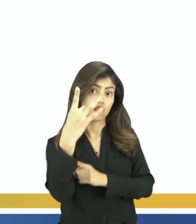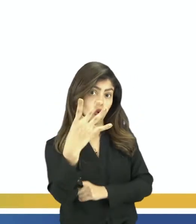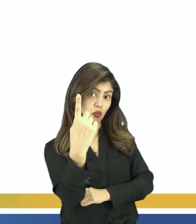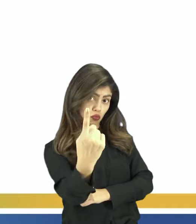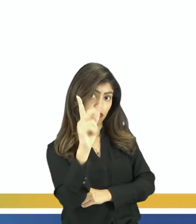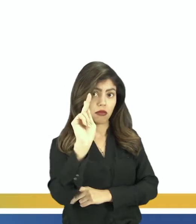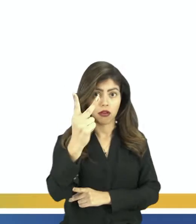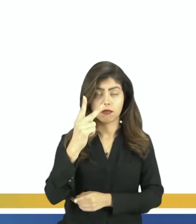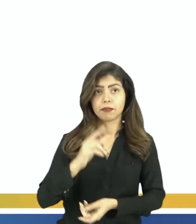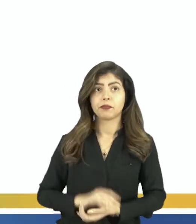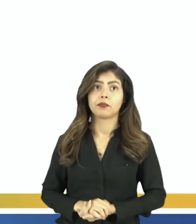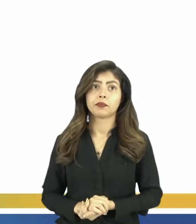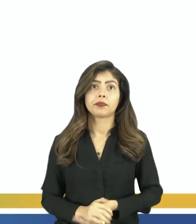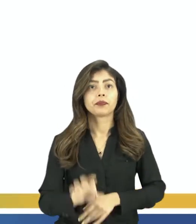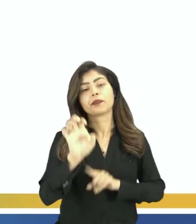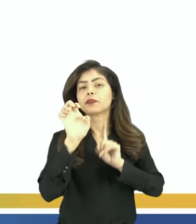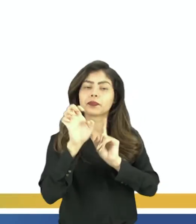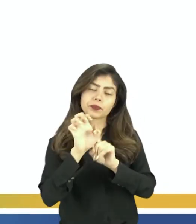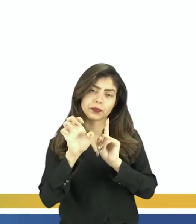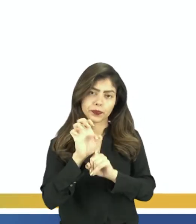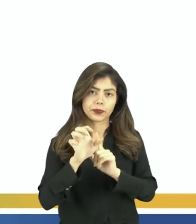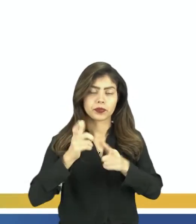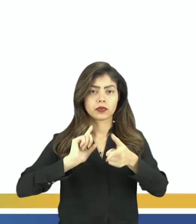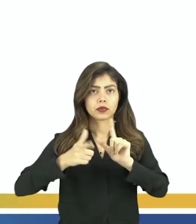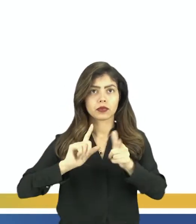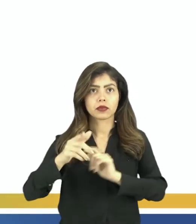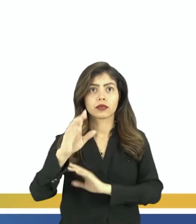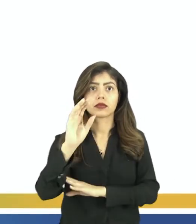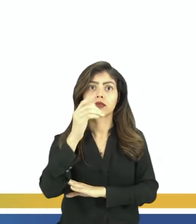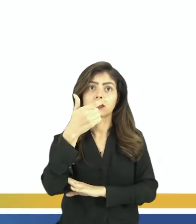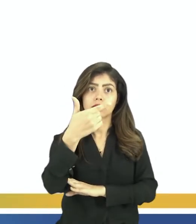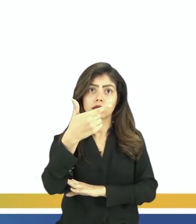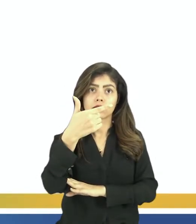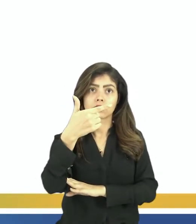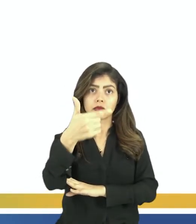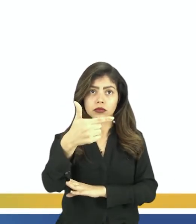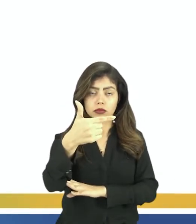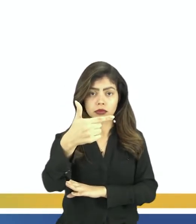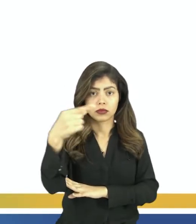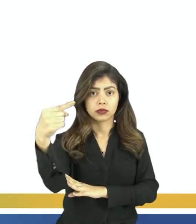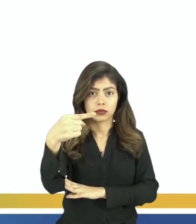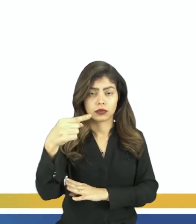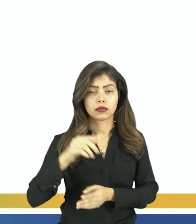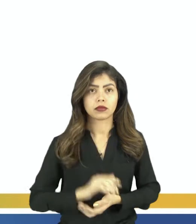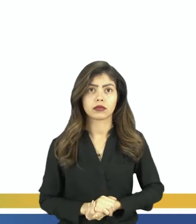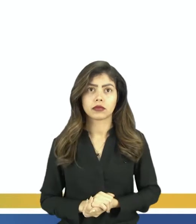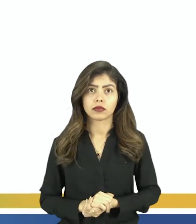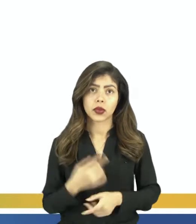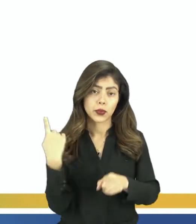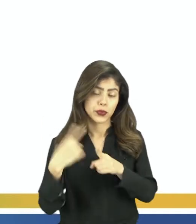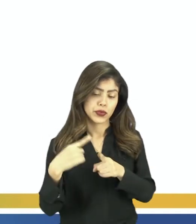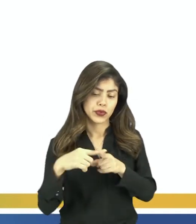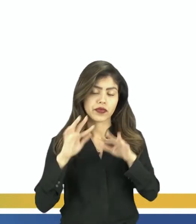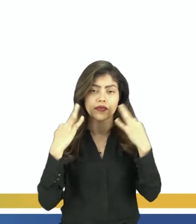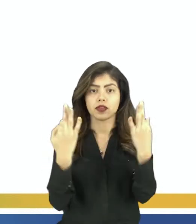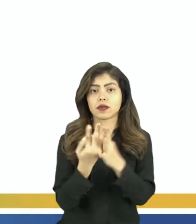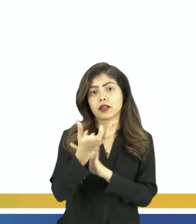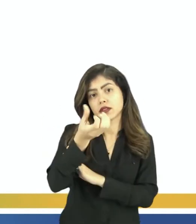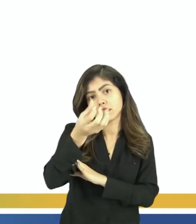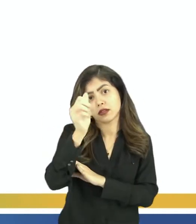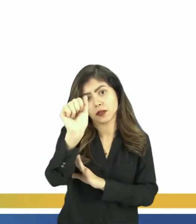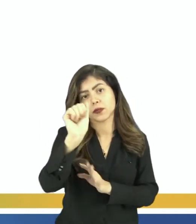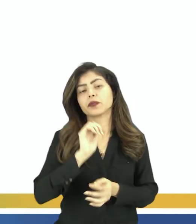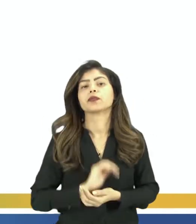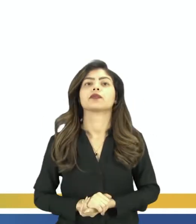um H+. E na letra E, nós temos o NOx do oxigênio -2, porque ele é da família